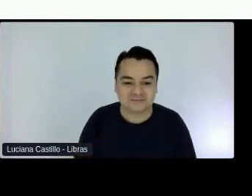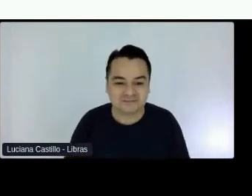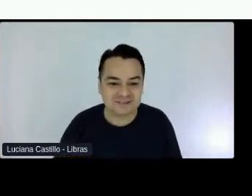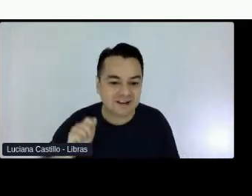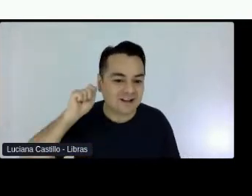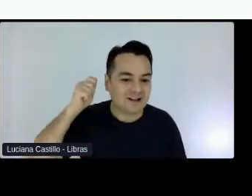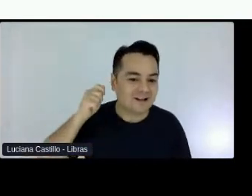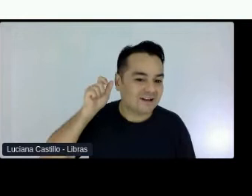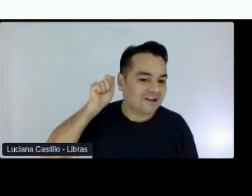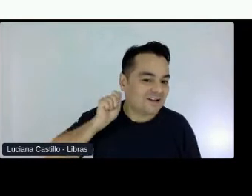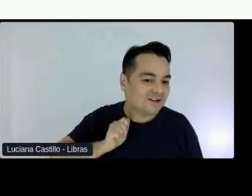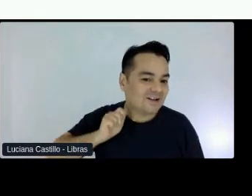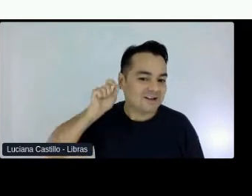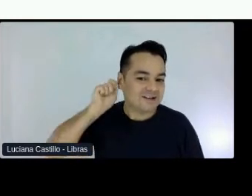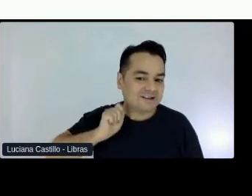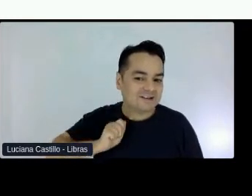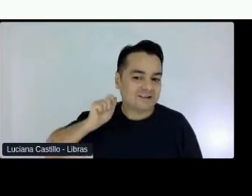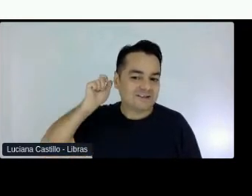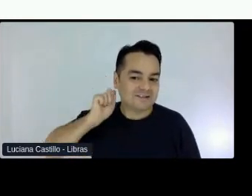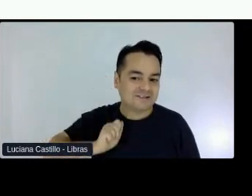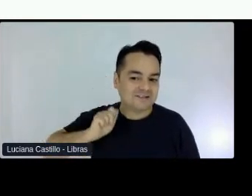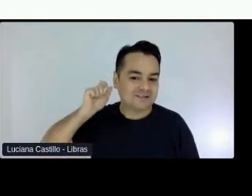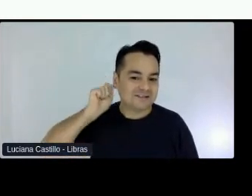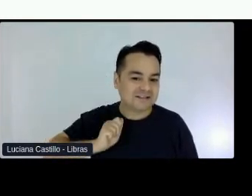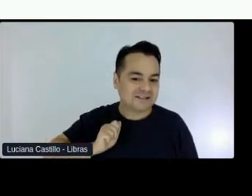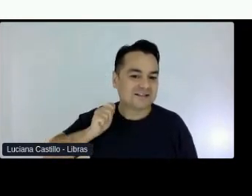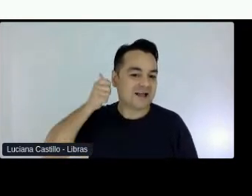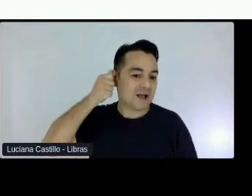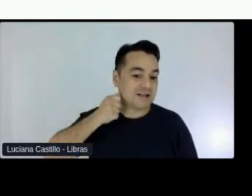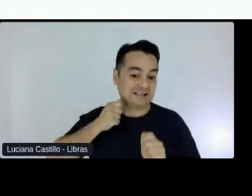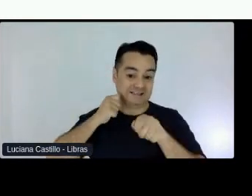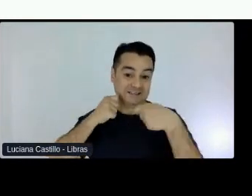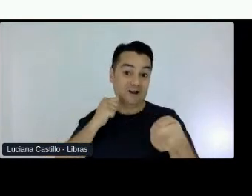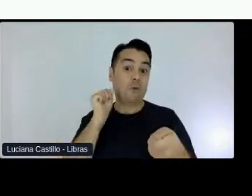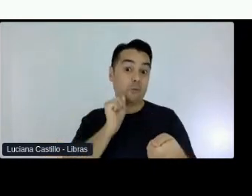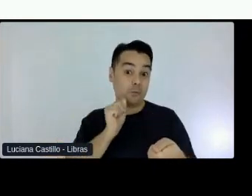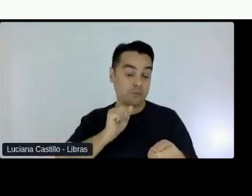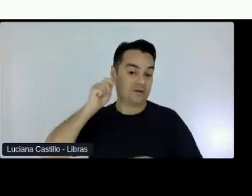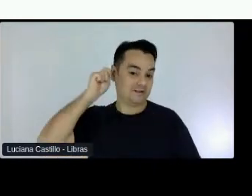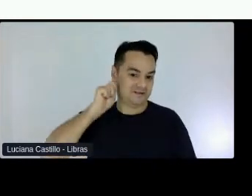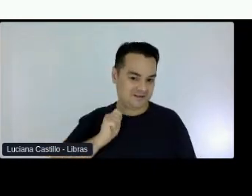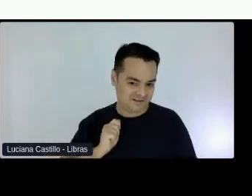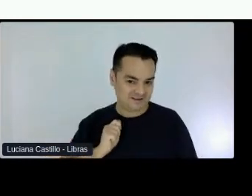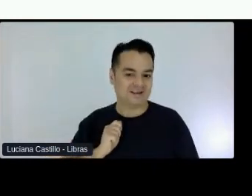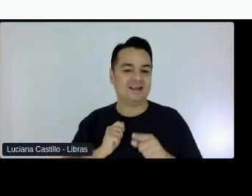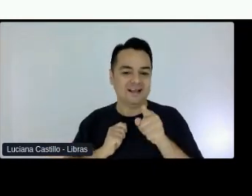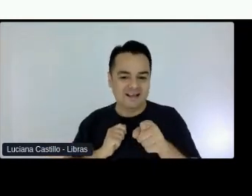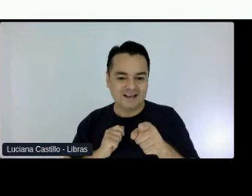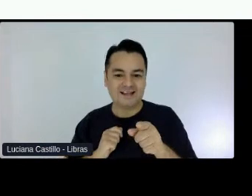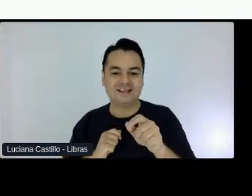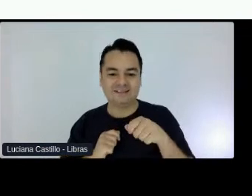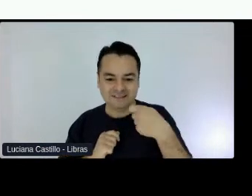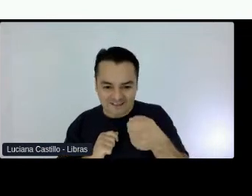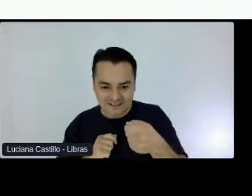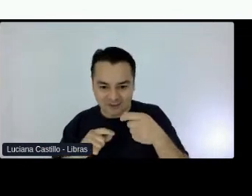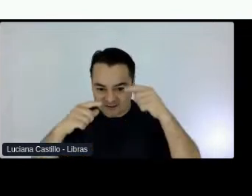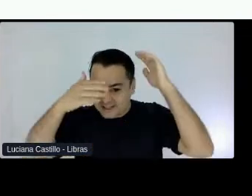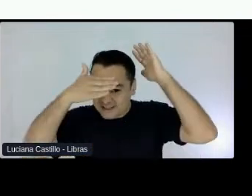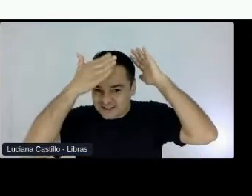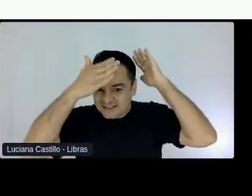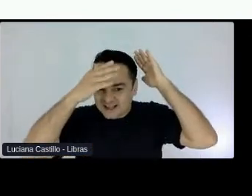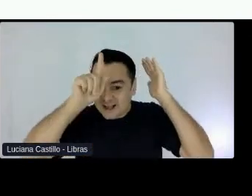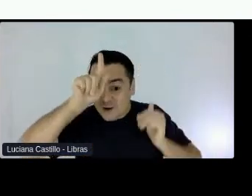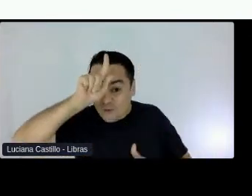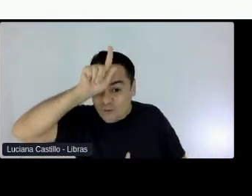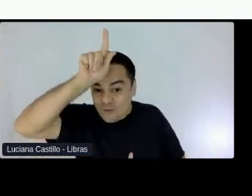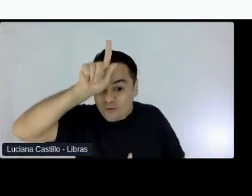Porque eu tinha o cabelo curto com uma puxada aqui, tá bom? Eu ainda... Aqui eu tô meio carequinha, mas eu ainda tenho um topetinho.